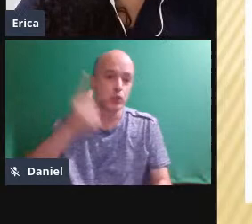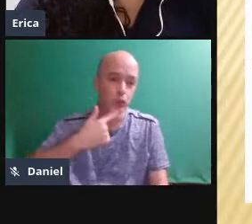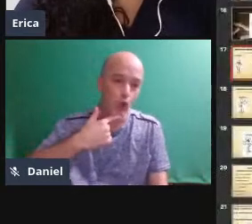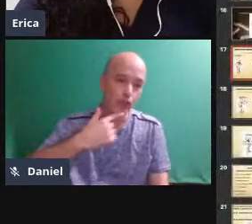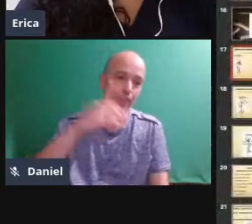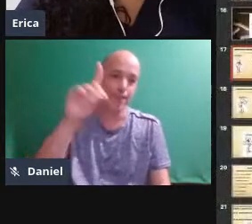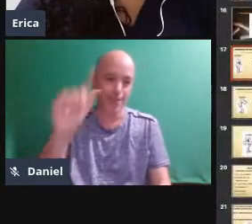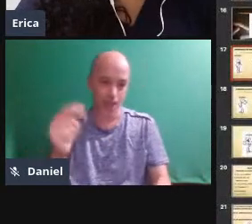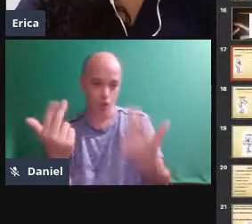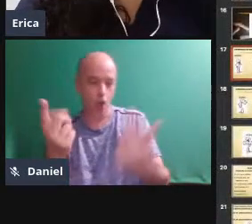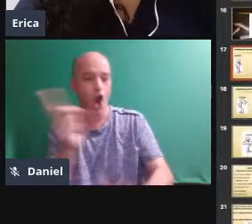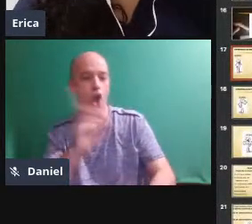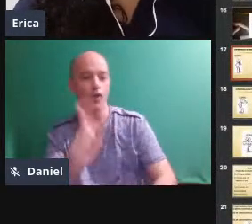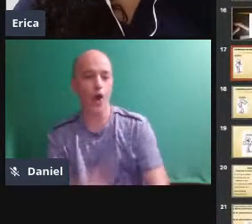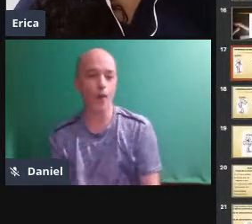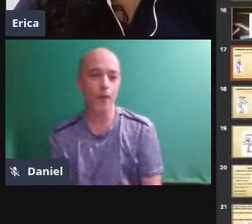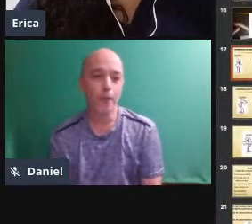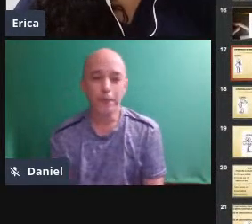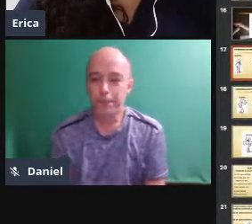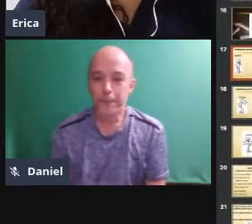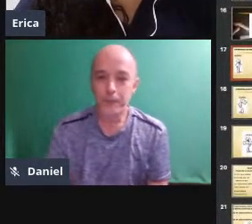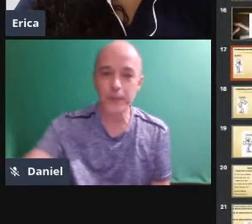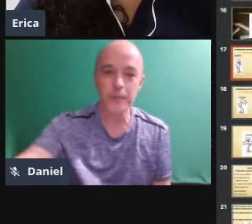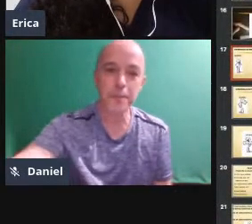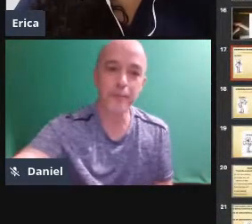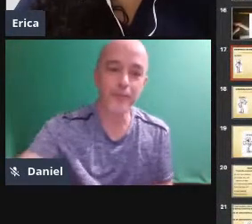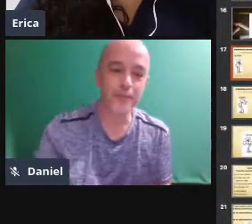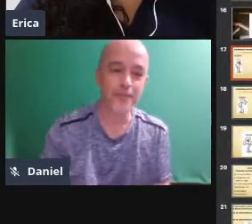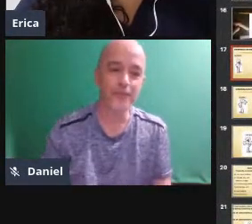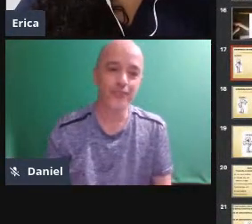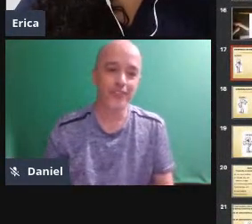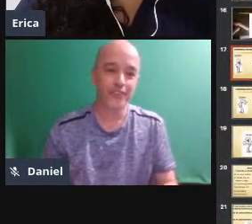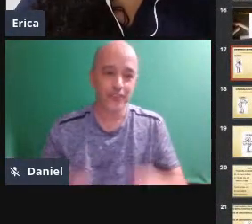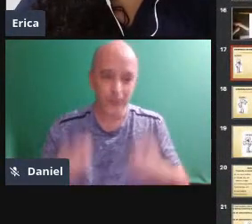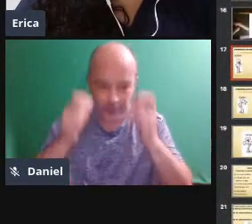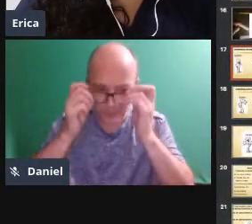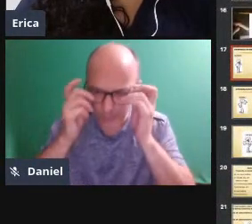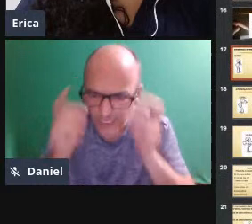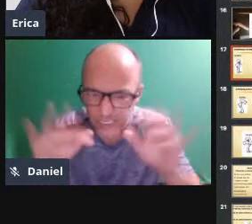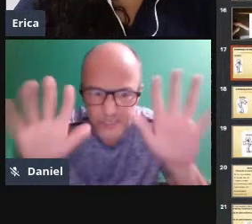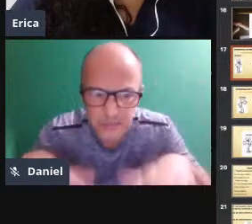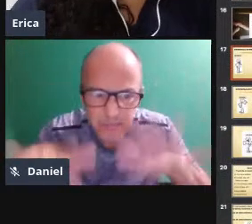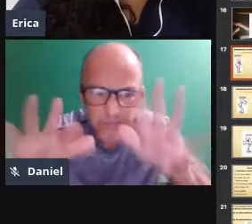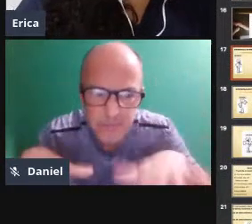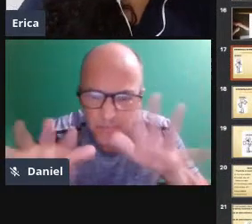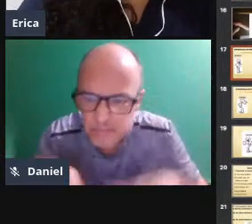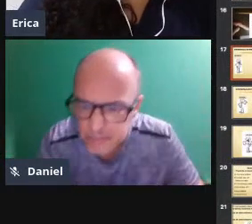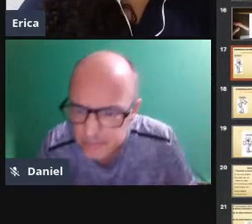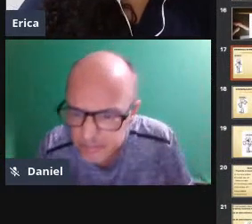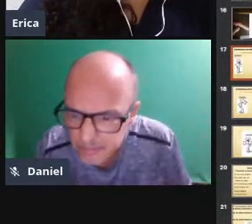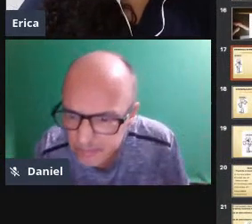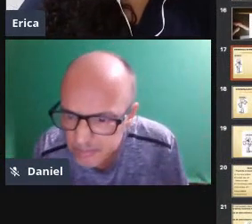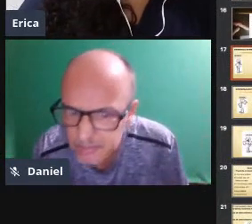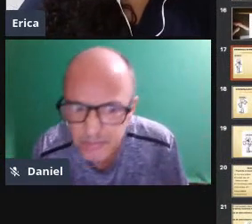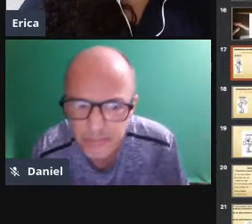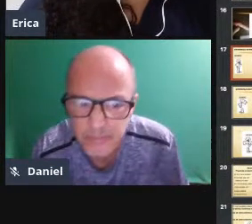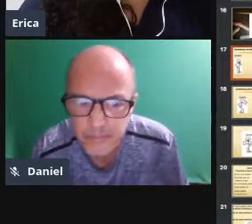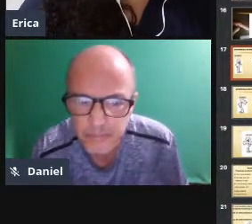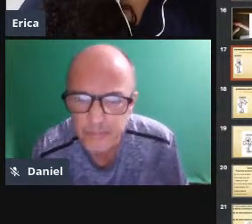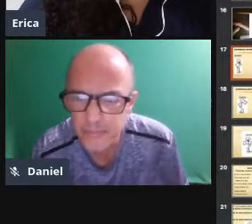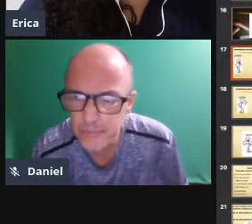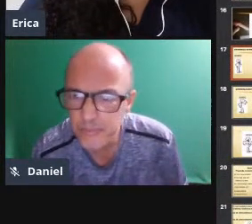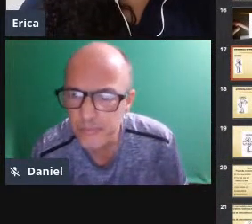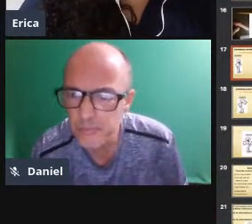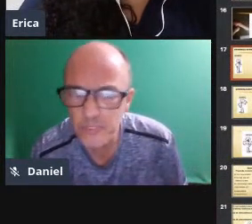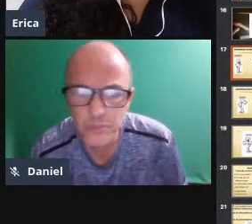auditivo? Respondam pra gente aqui. Surdo e deficiente auditivo, eles são iguais? Vou sair do modo tela cheia